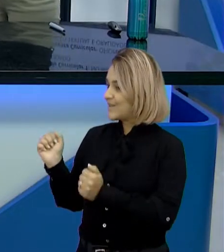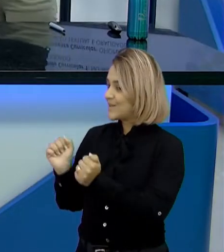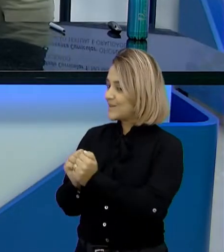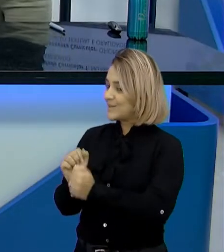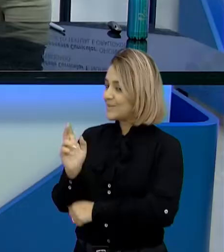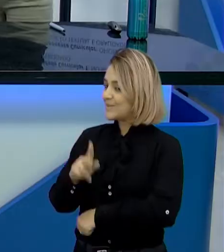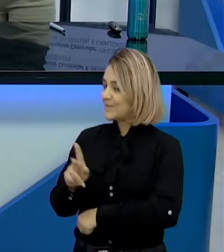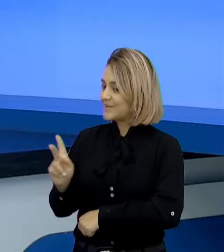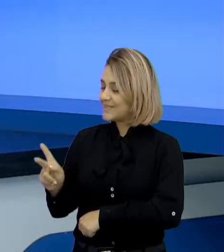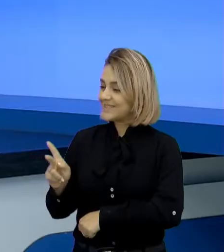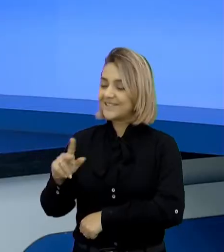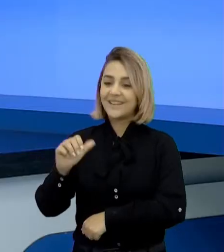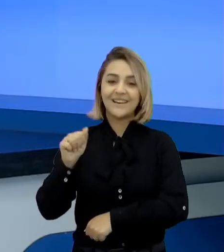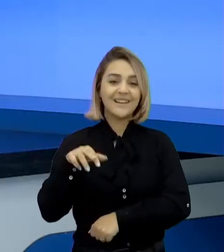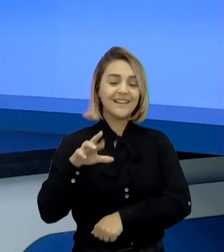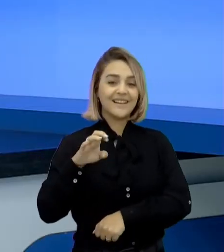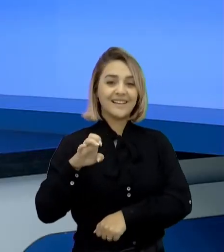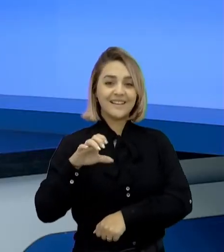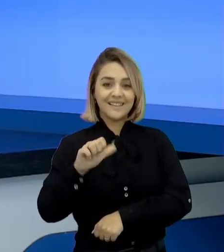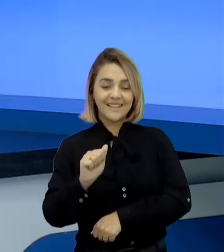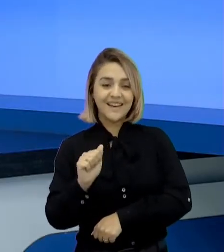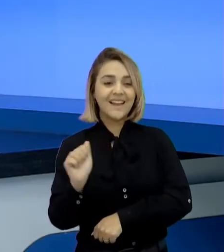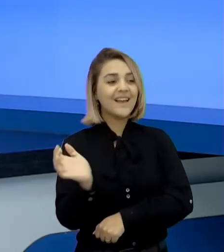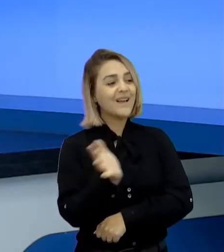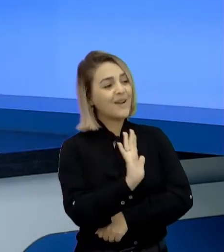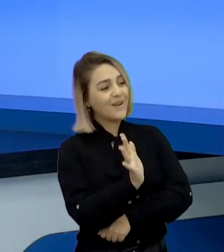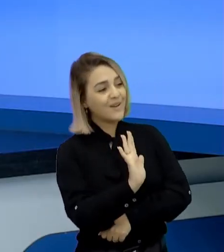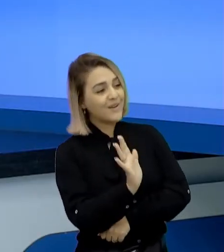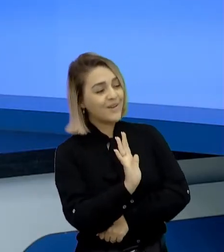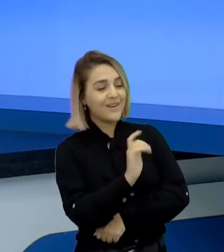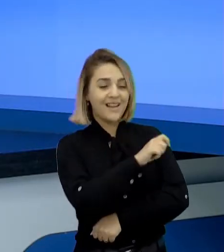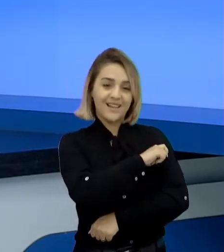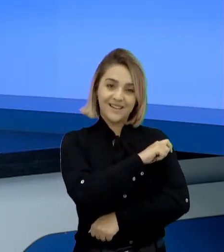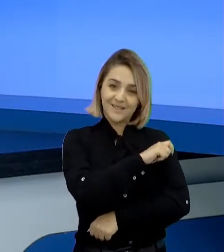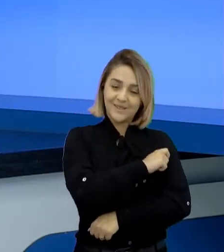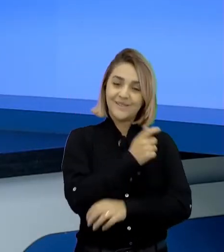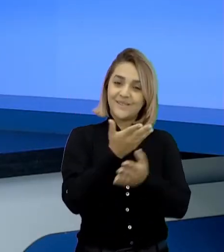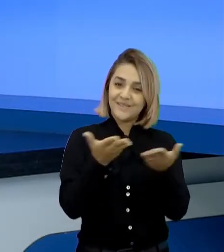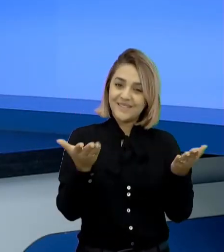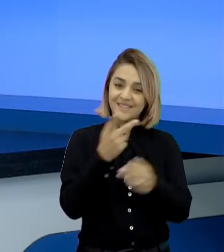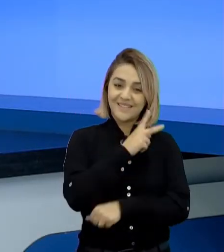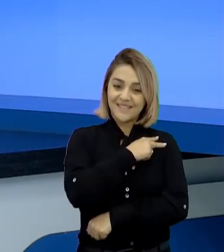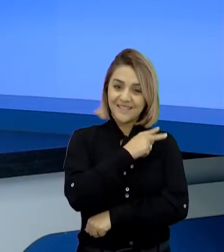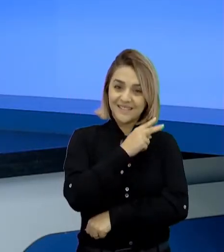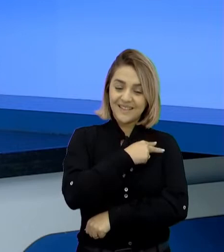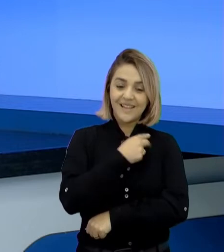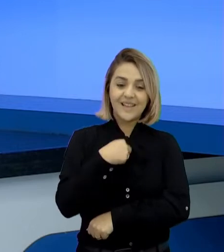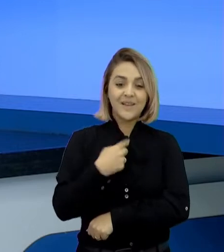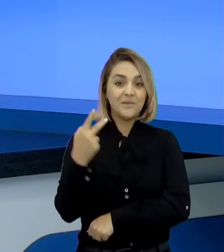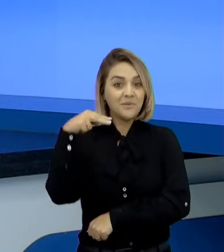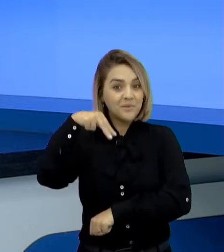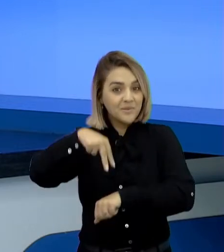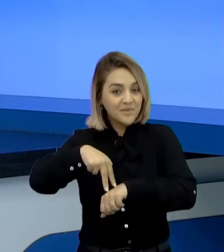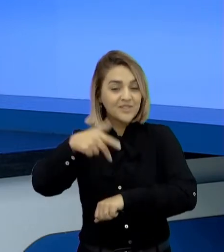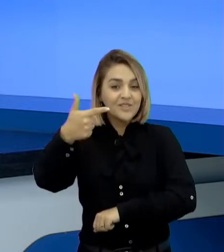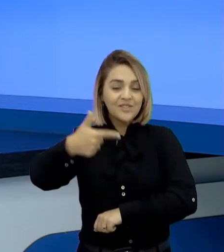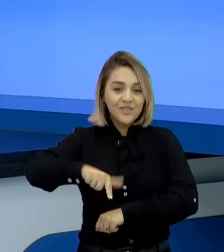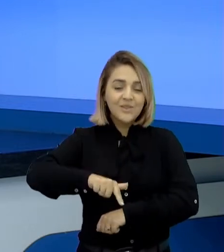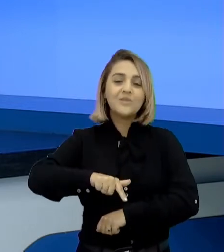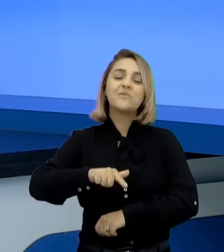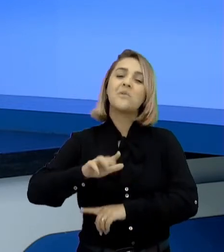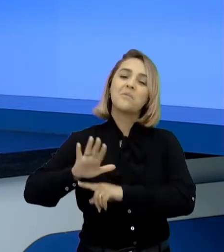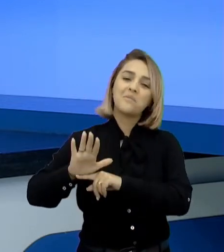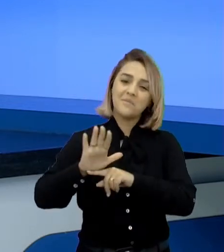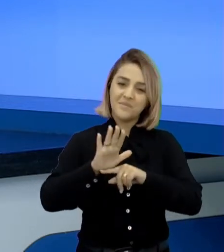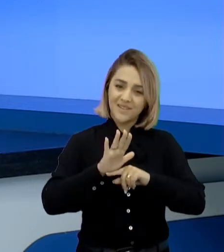Olá, Elaine. Olá, segunda série, professores e alunos. Estou aqui mais uma vez para colaborar